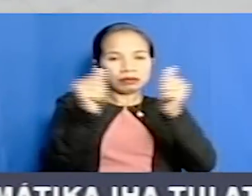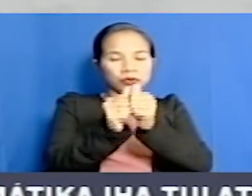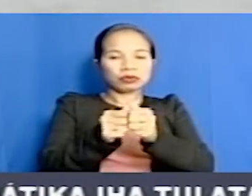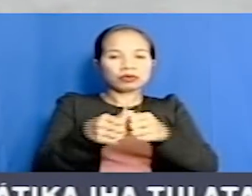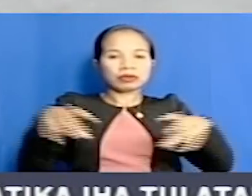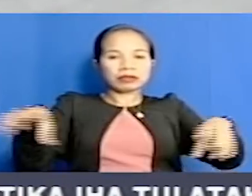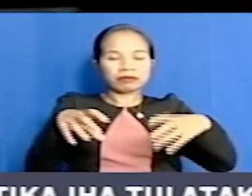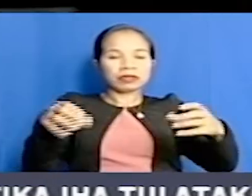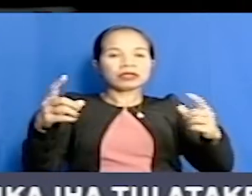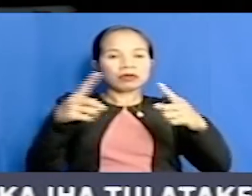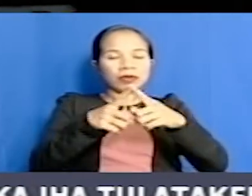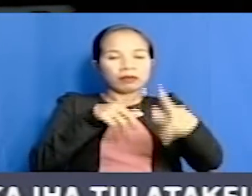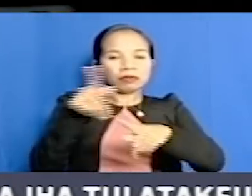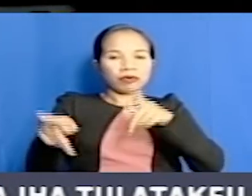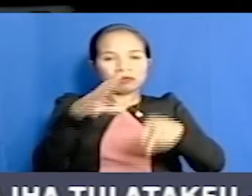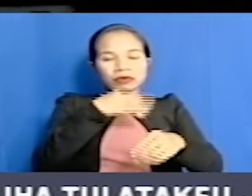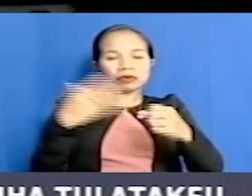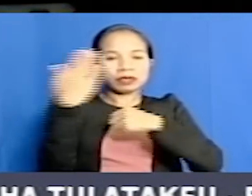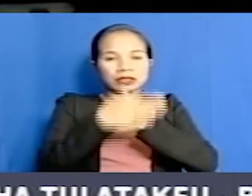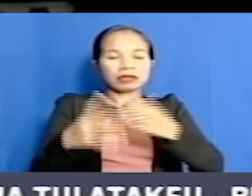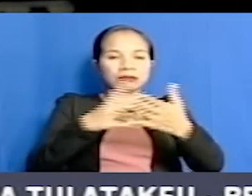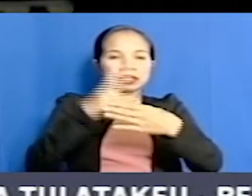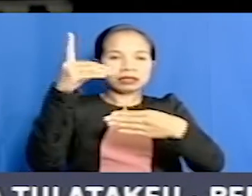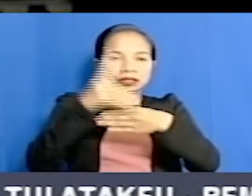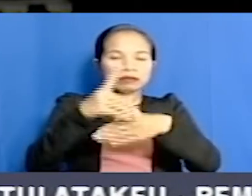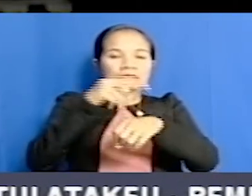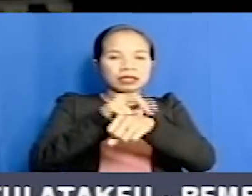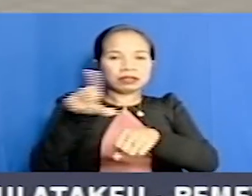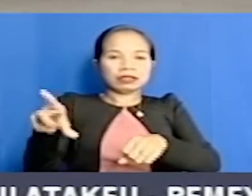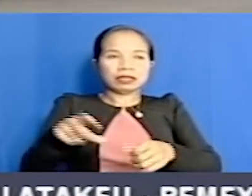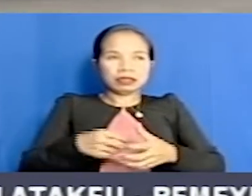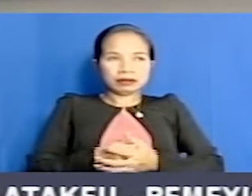di servi ba povo na nação ba desenvolvimento